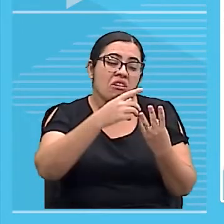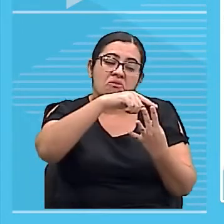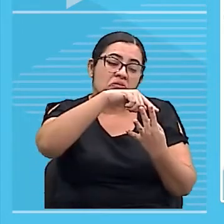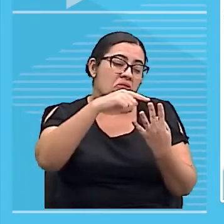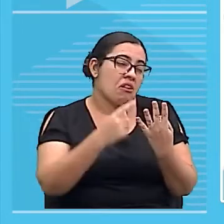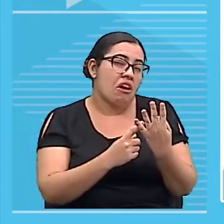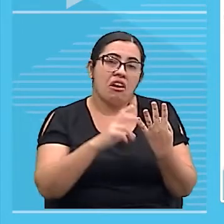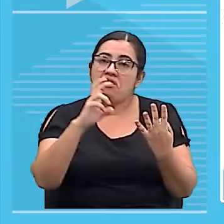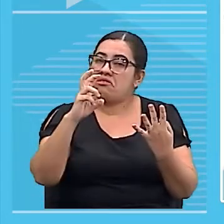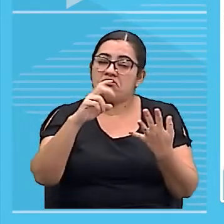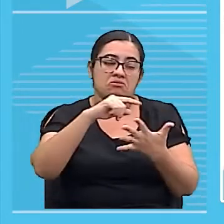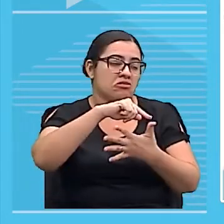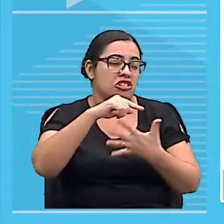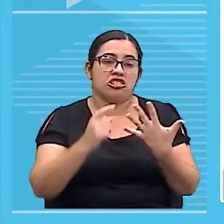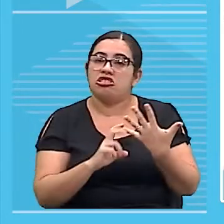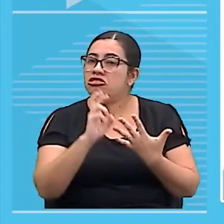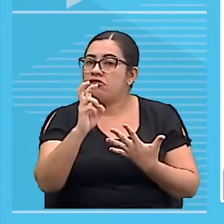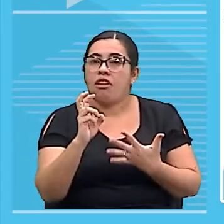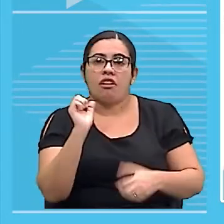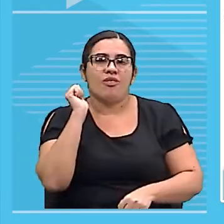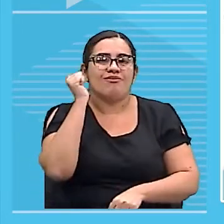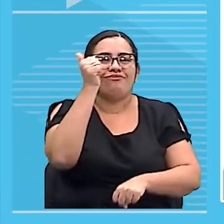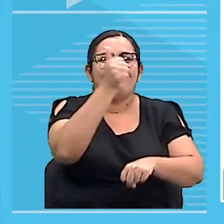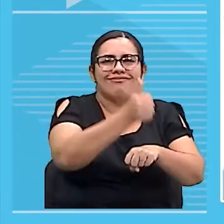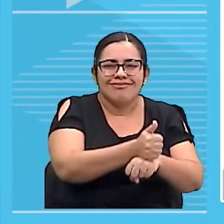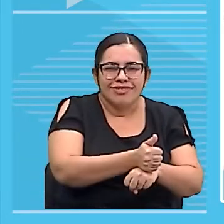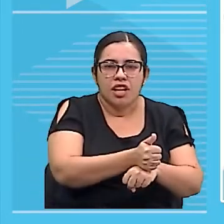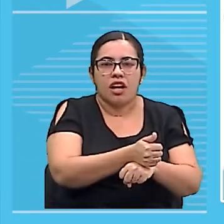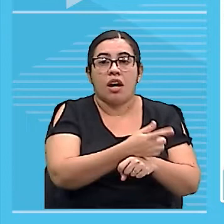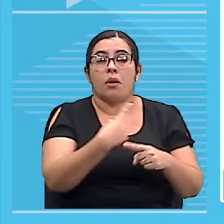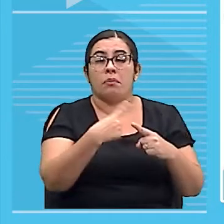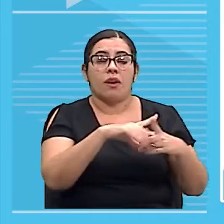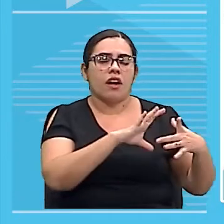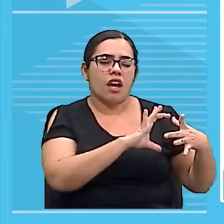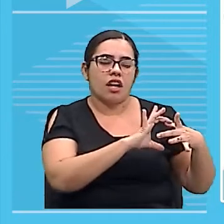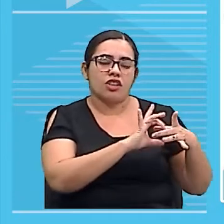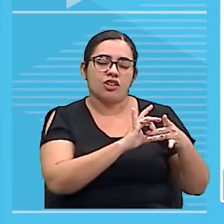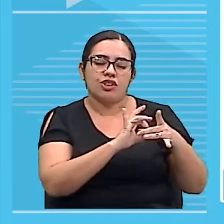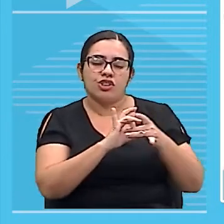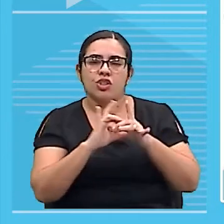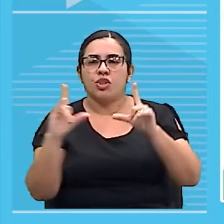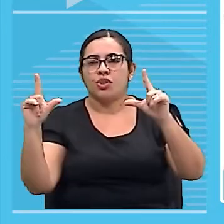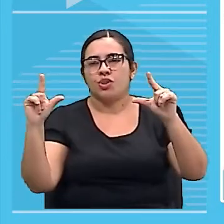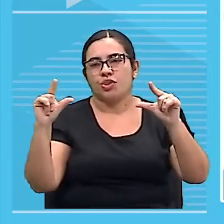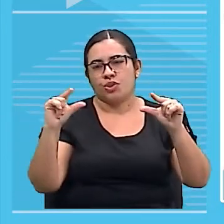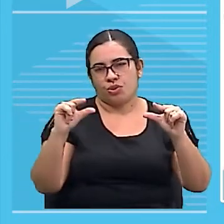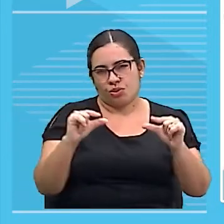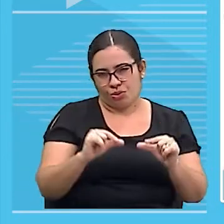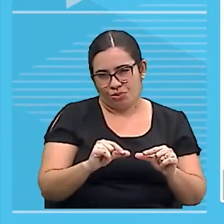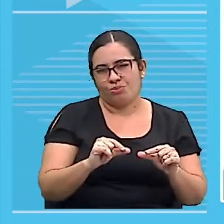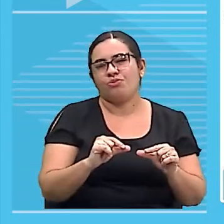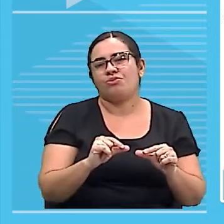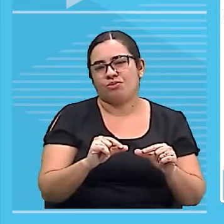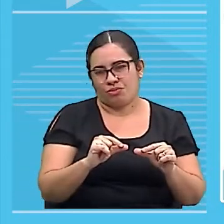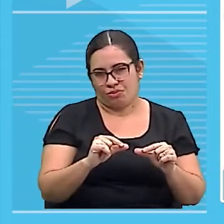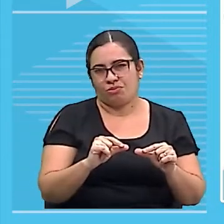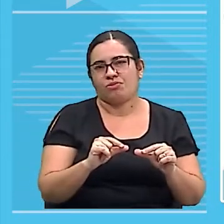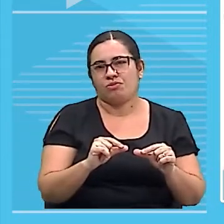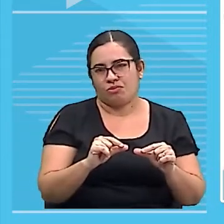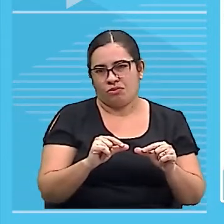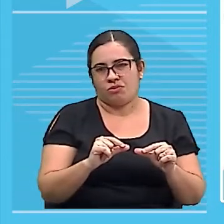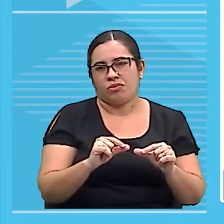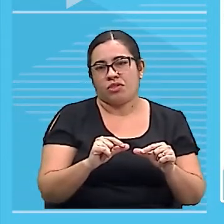horas se vai diminuir a tua Associação e concentrar a